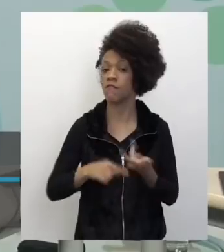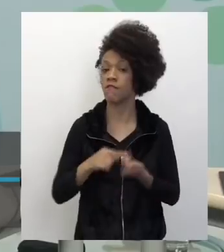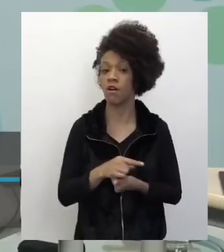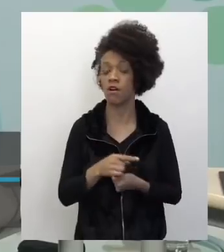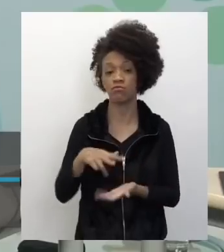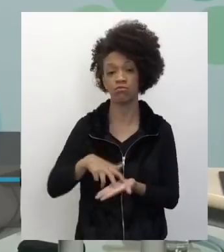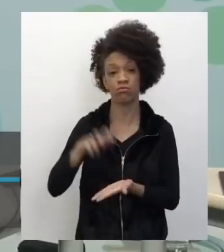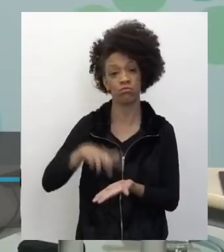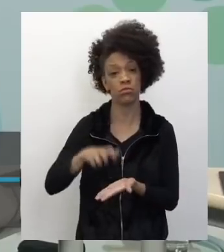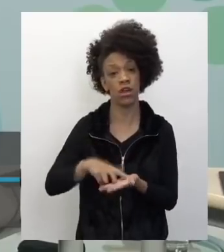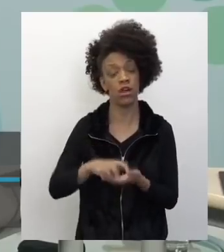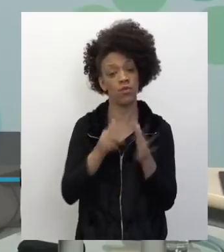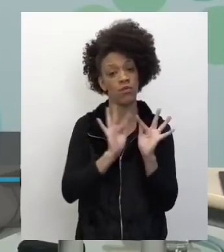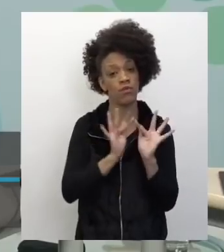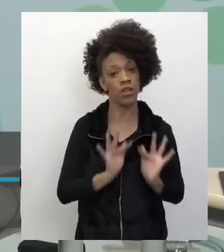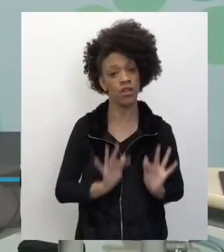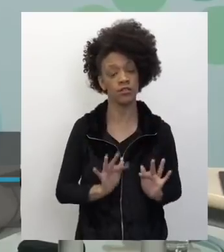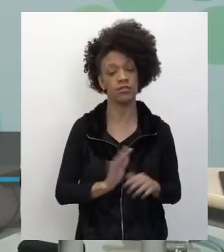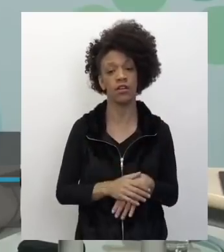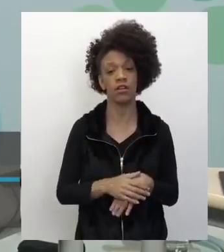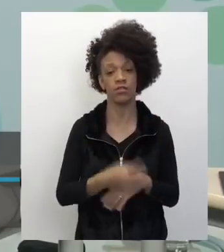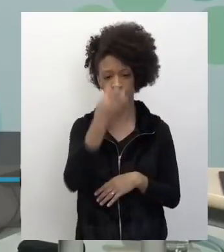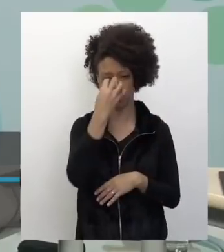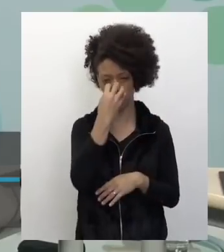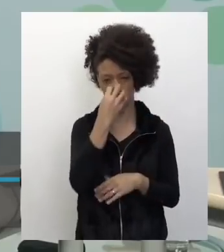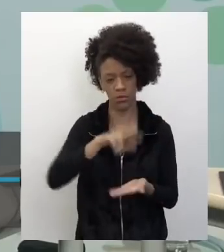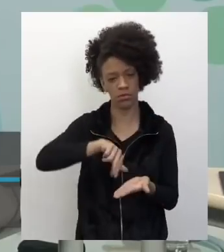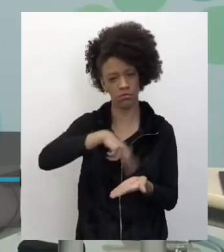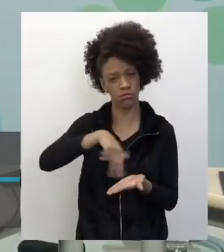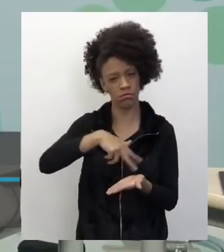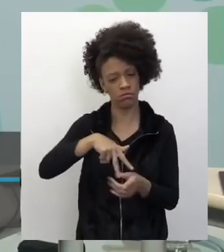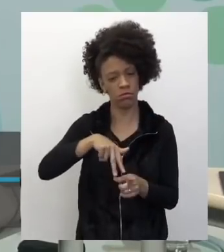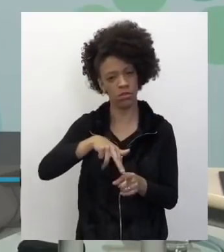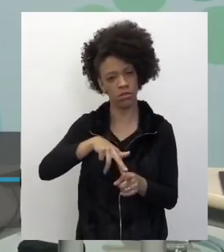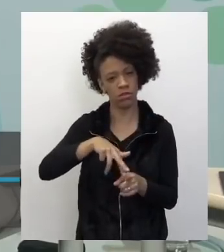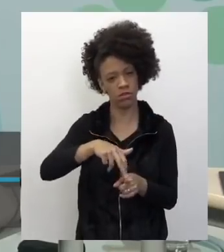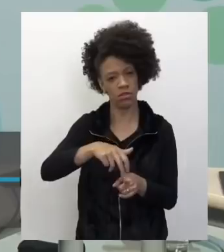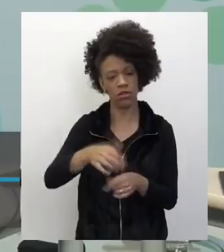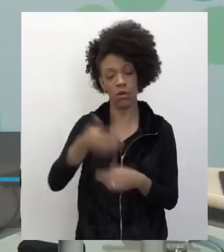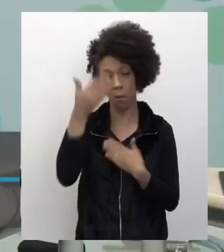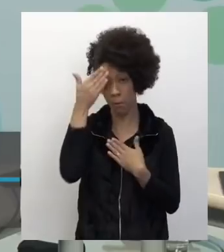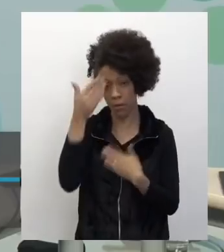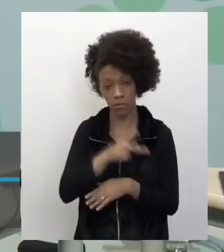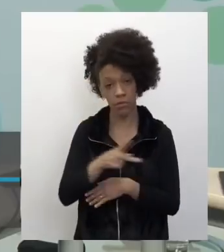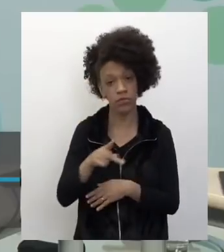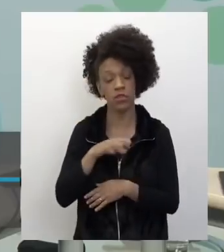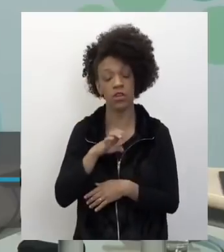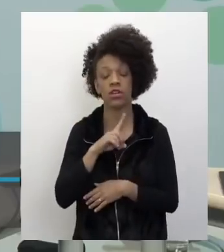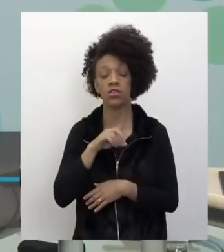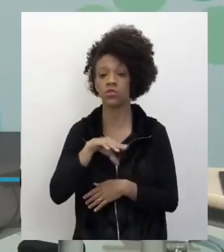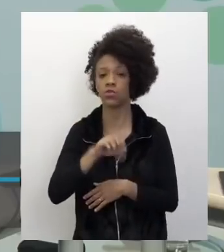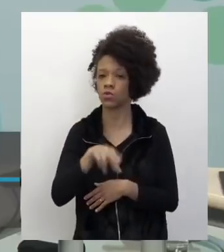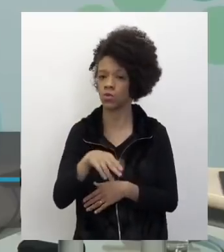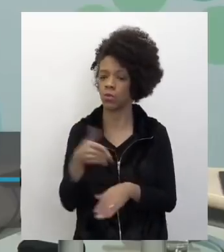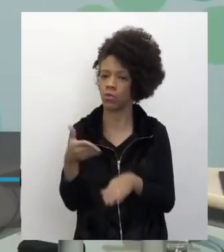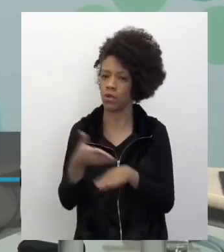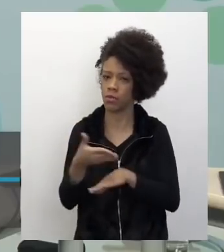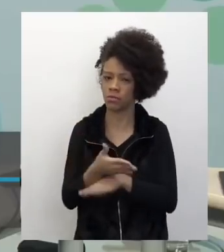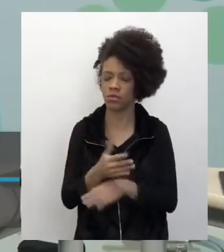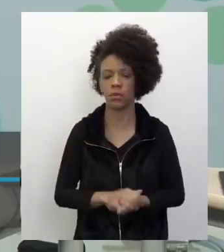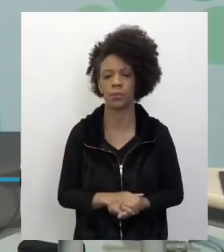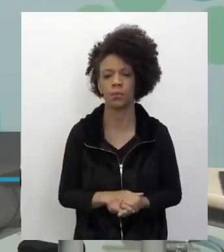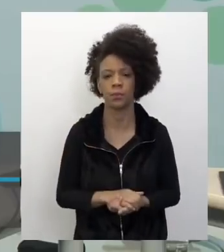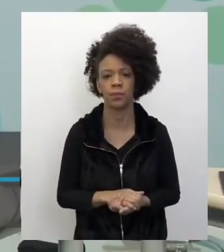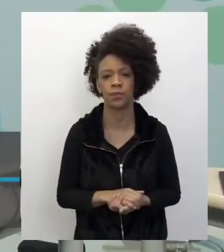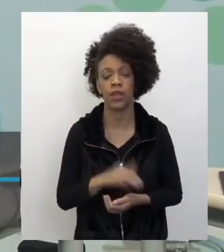a alegria e os palhaços e as acrobacias. Muito obrigada, professor Edson, pela participação. A